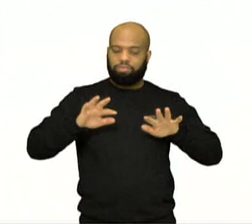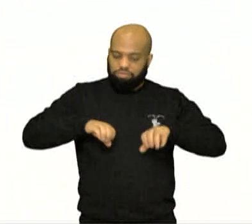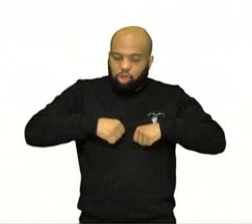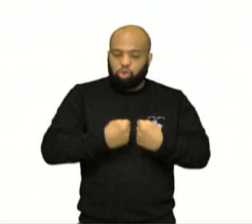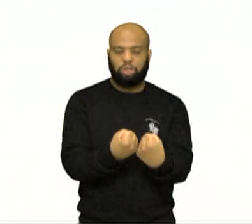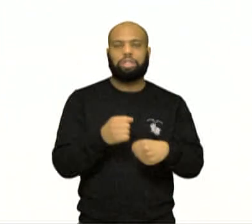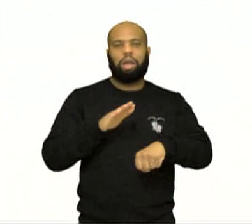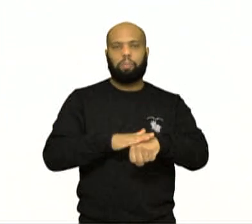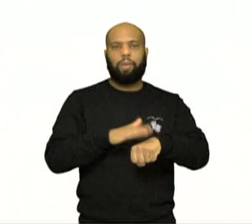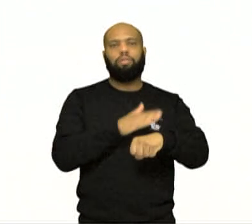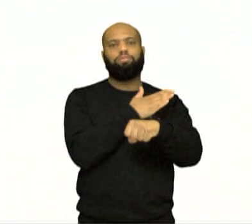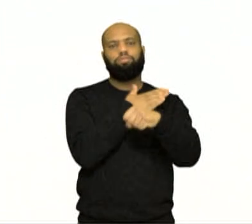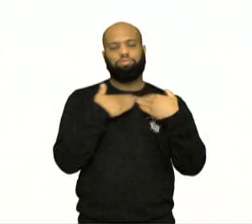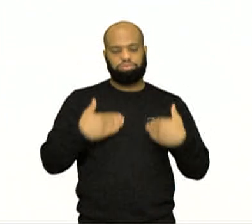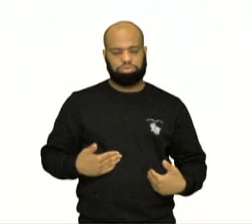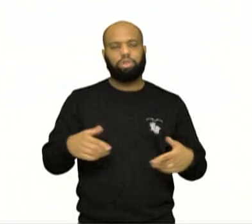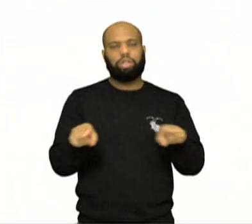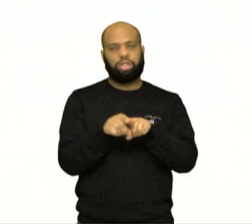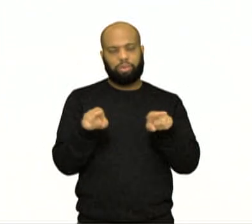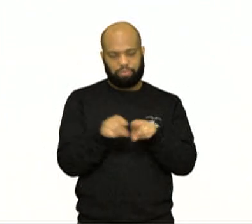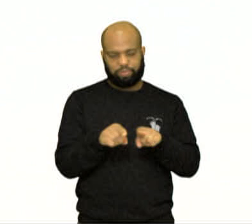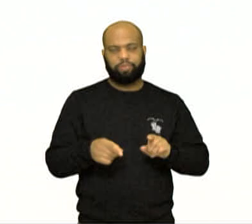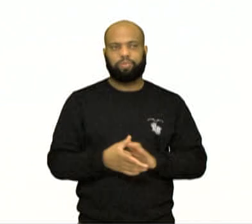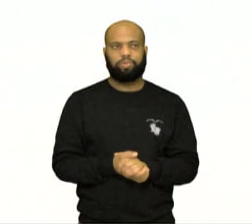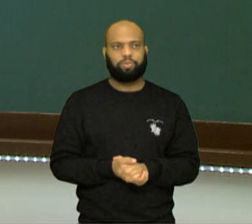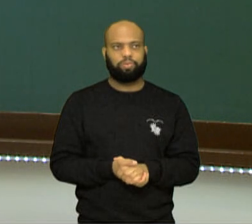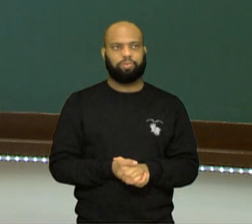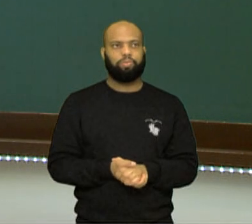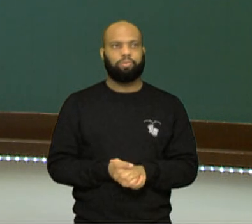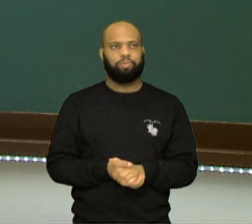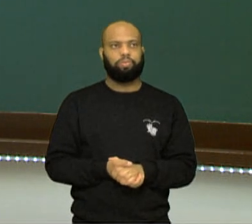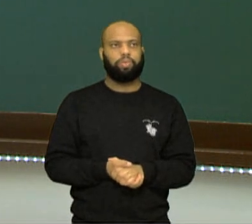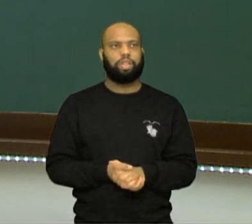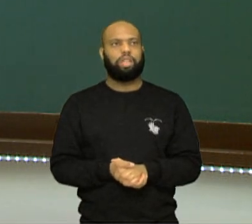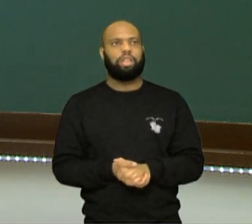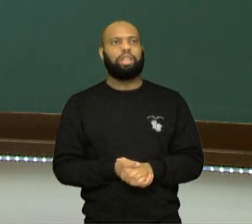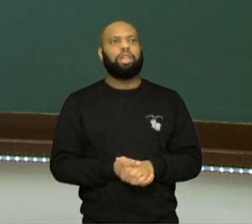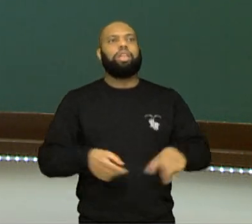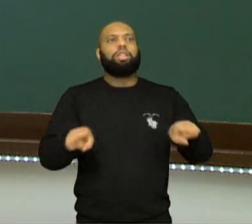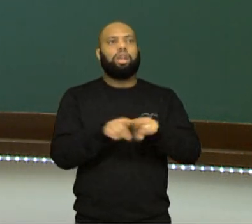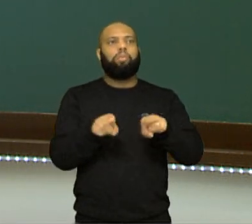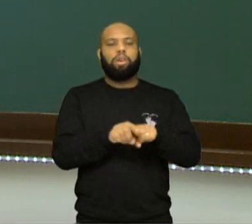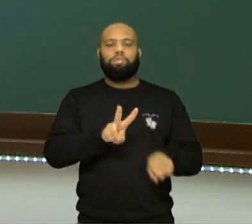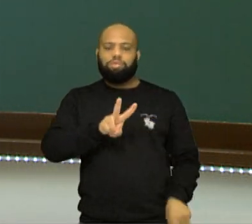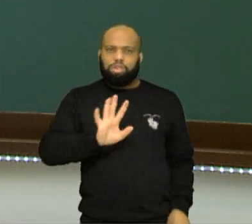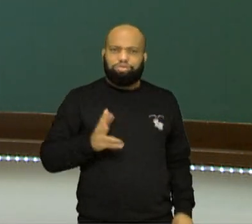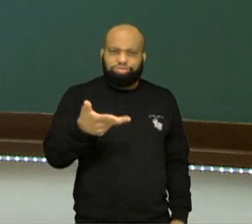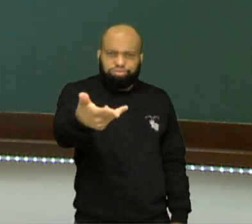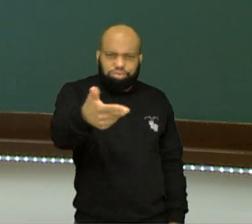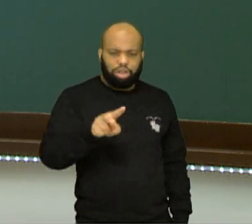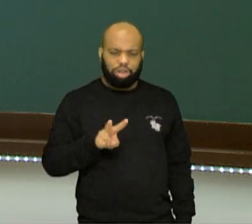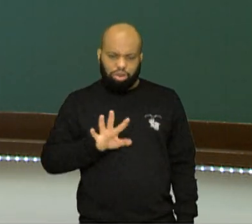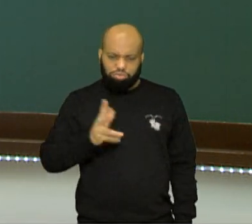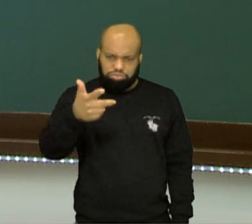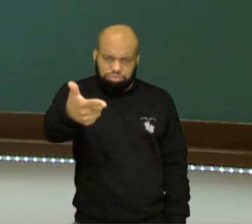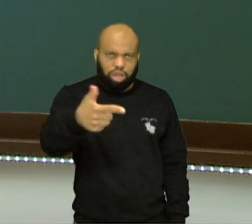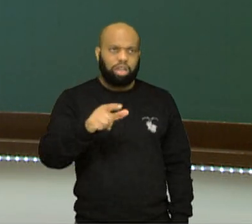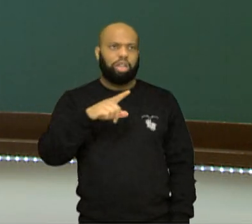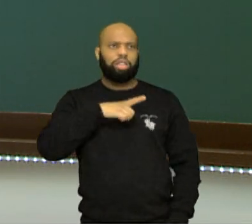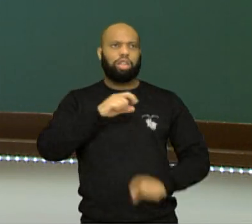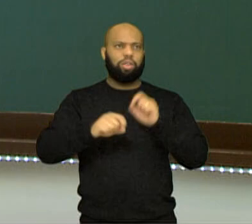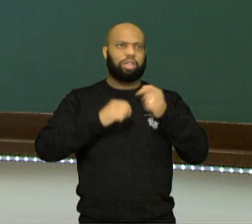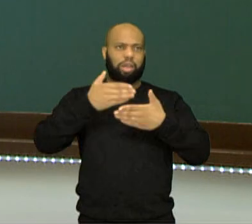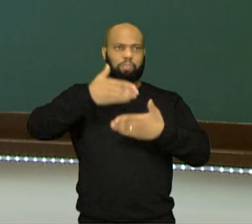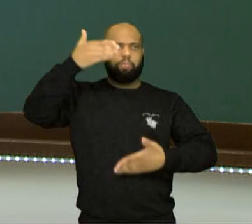exigência física vai ser pedido para o atleta, tá bom? E a velocidade? A velocidade é realizada em paredões